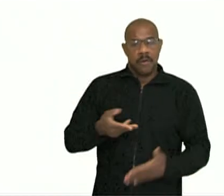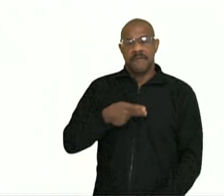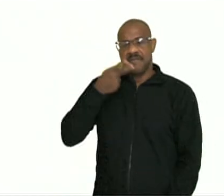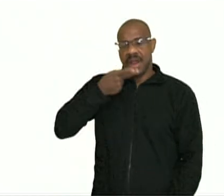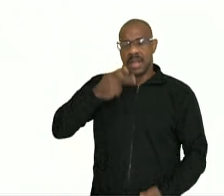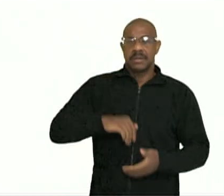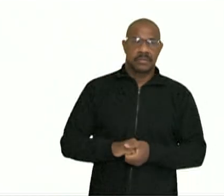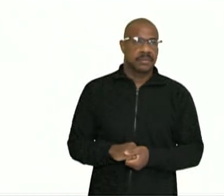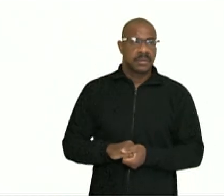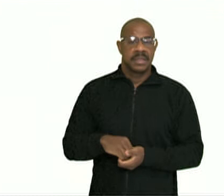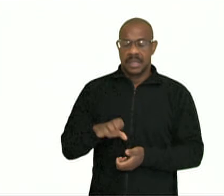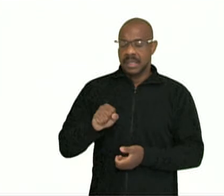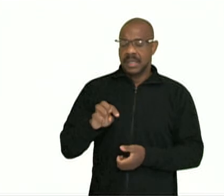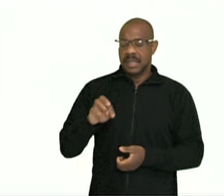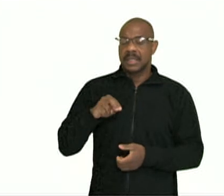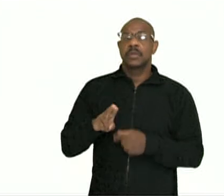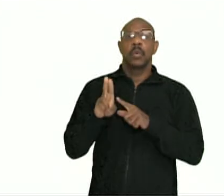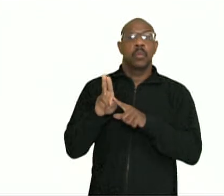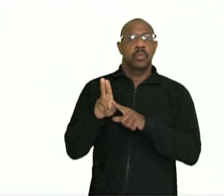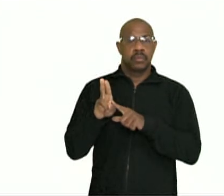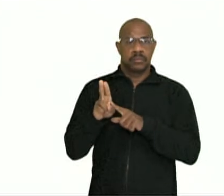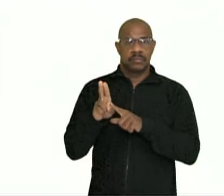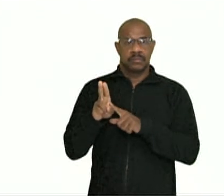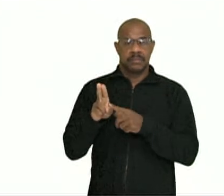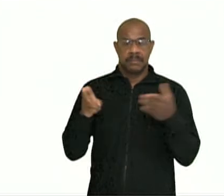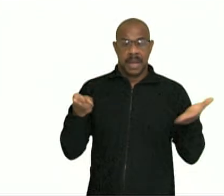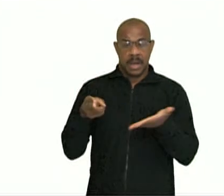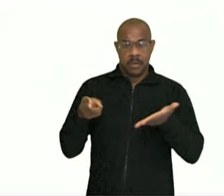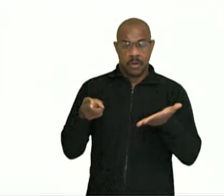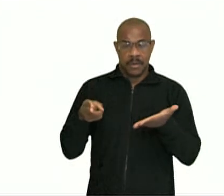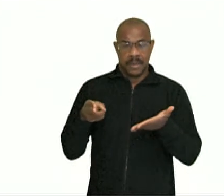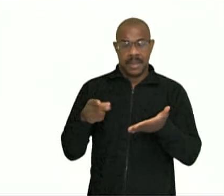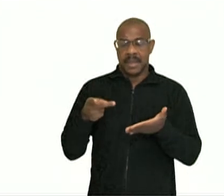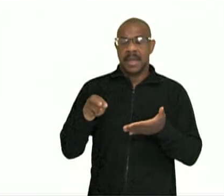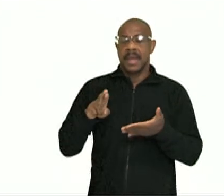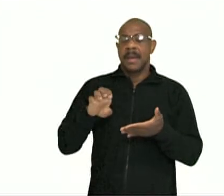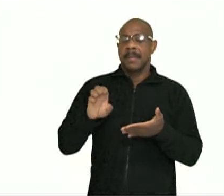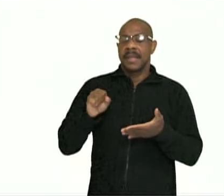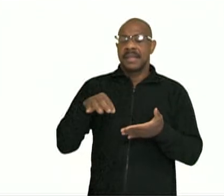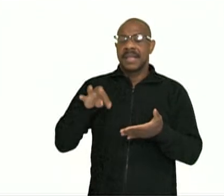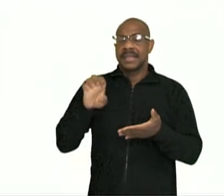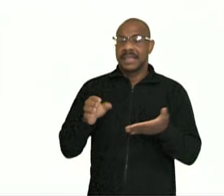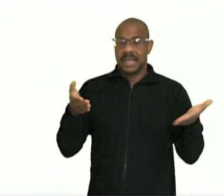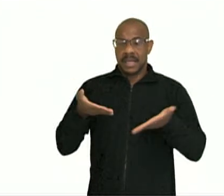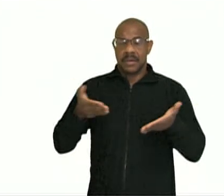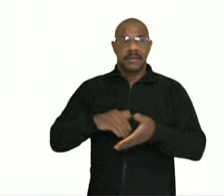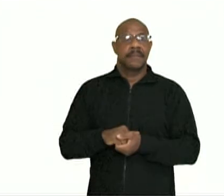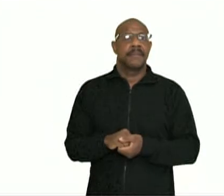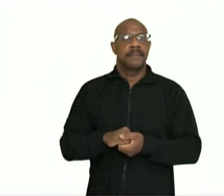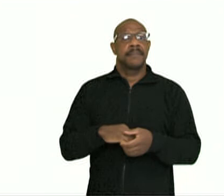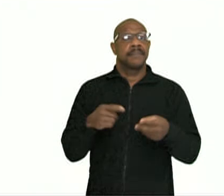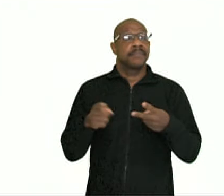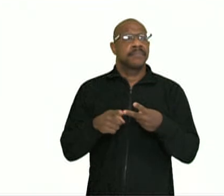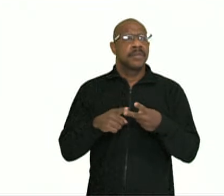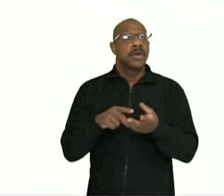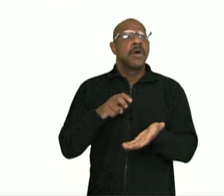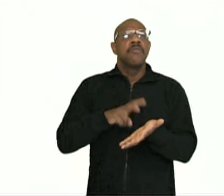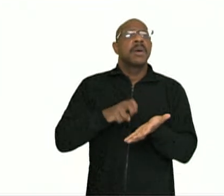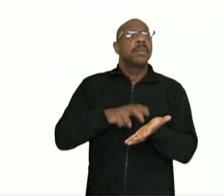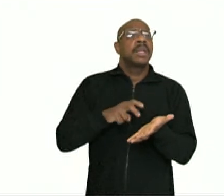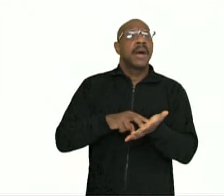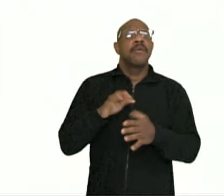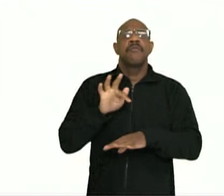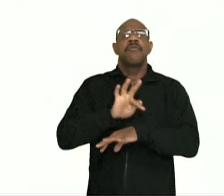Eu estou, presente. Emprego de vocabulário formal. Então, o que é um vocabulário